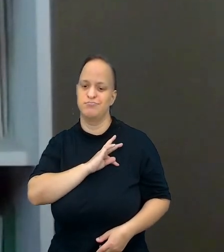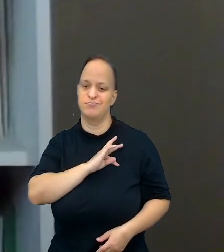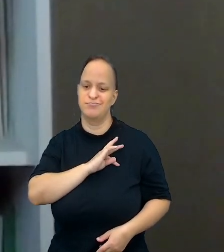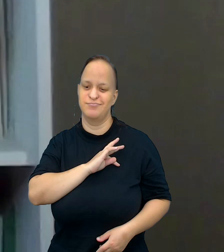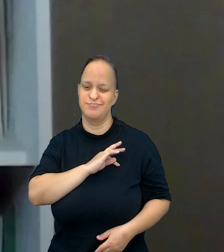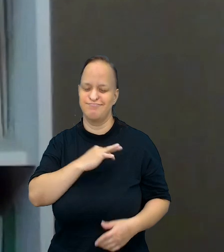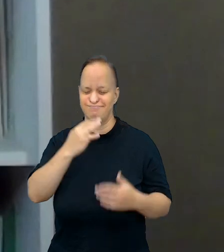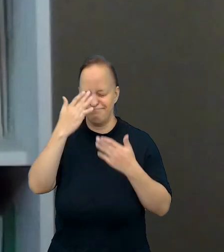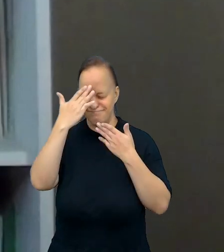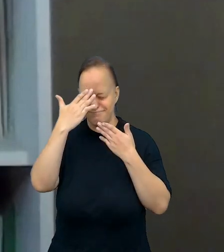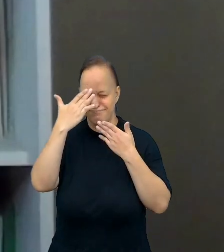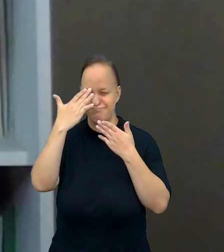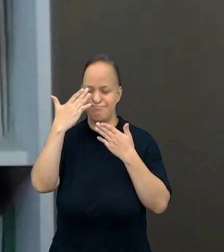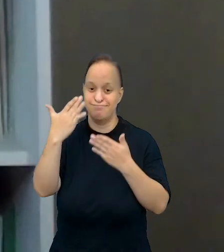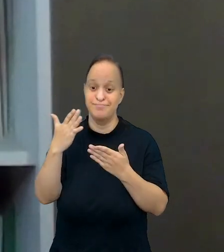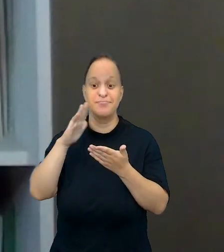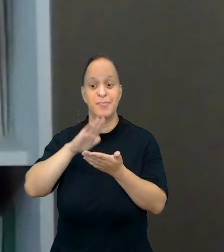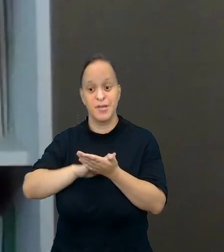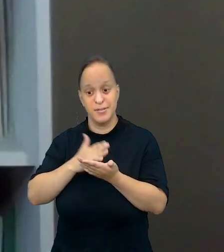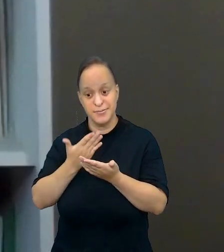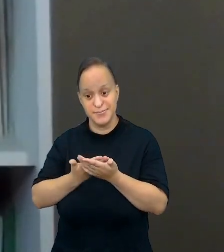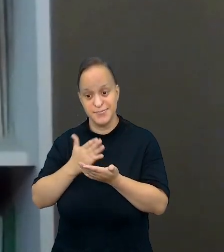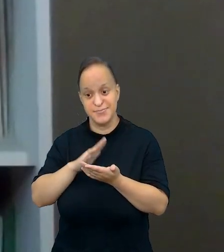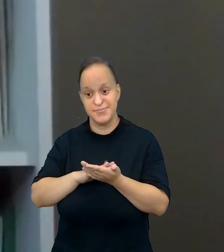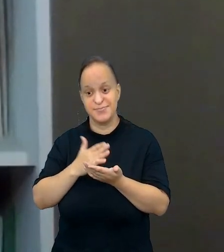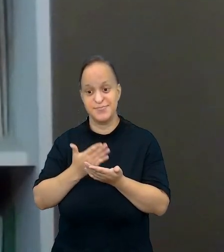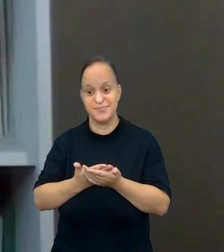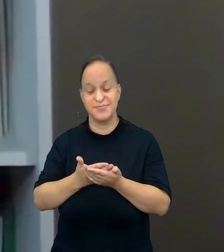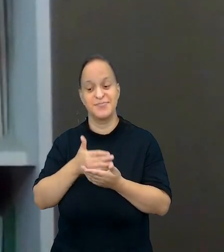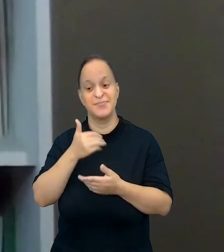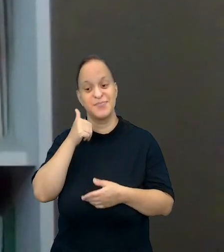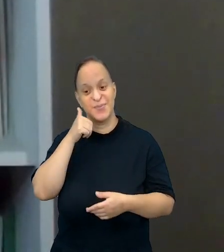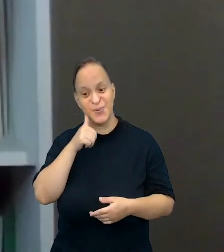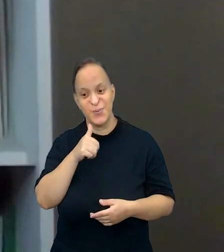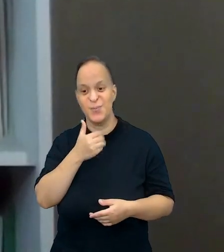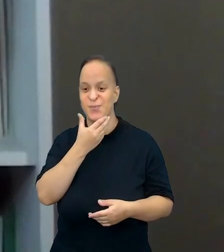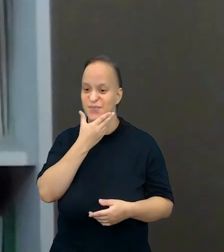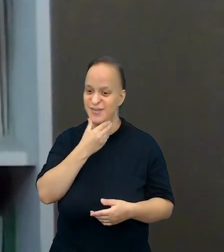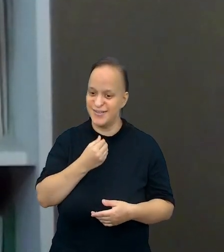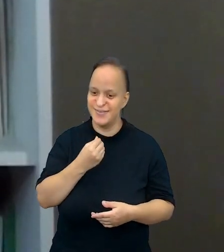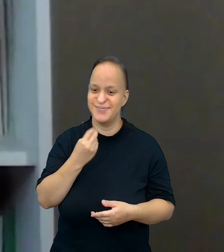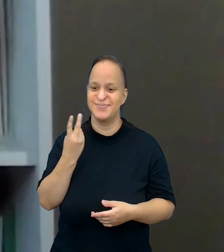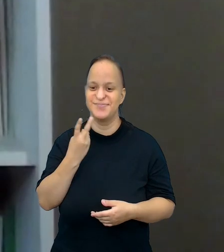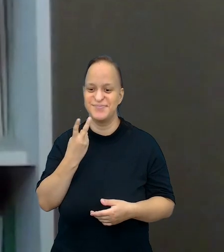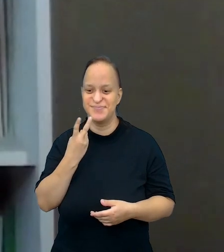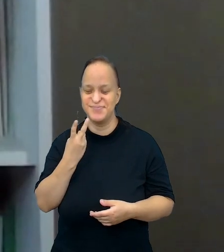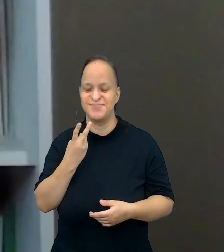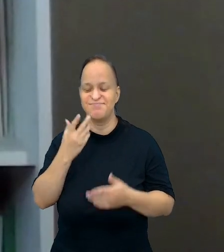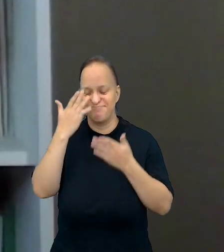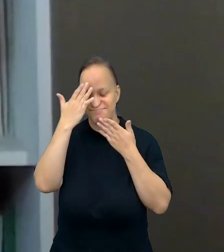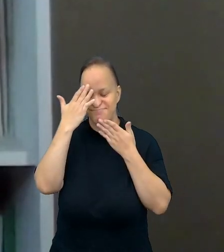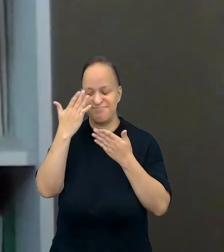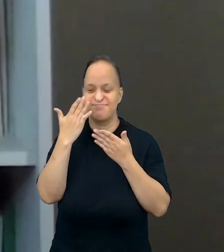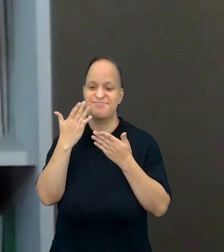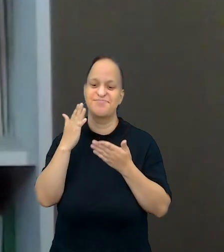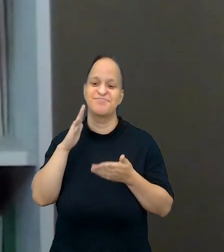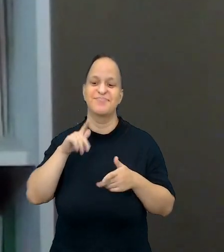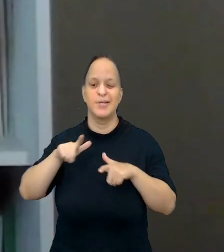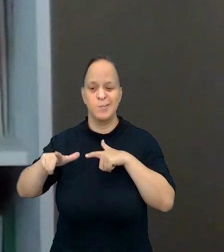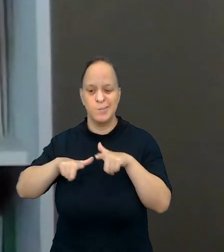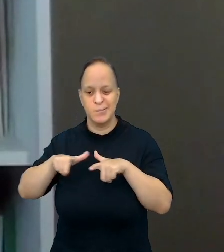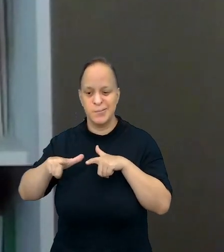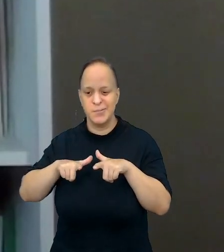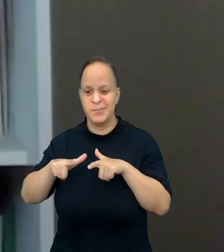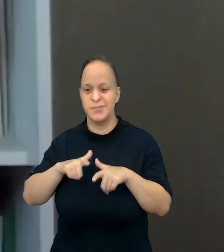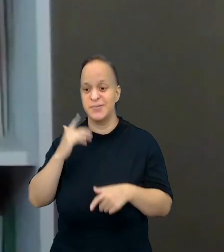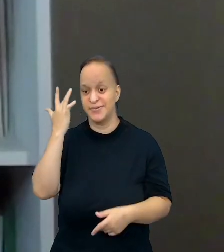vez aos intérpretes de Libras e às intérpretes de Libras também, por esse trabalho muito bonito. E, professores,